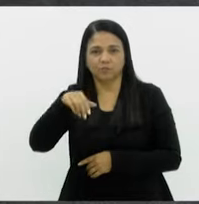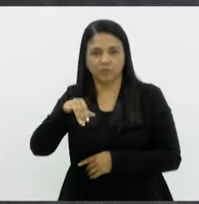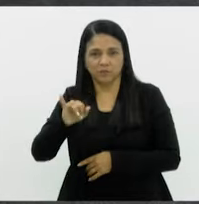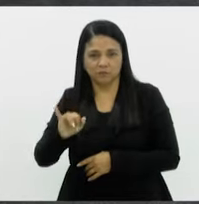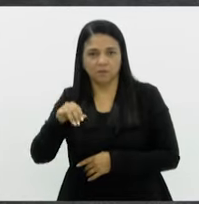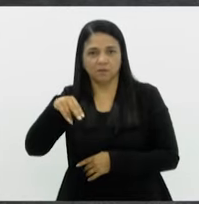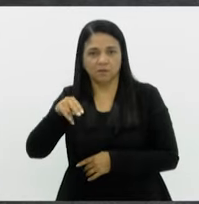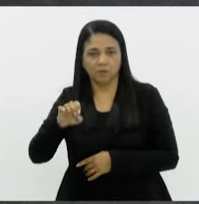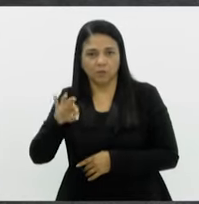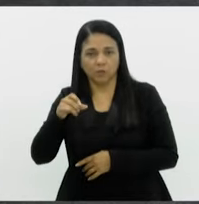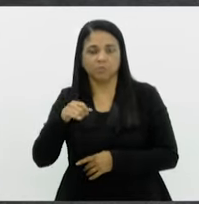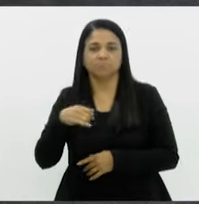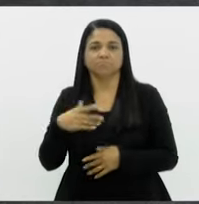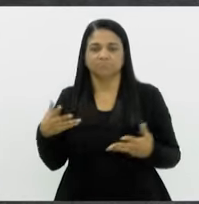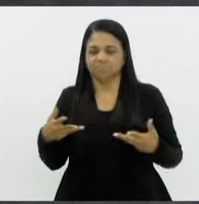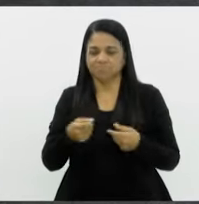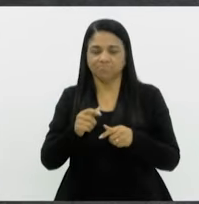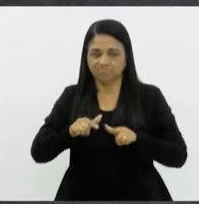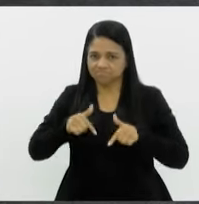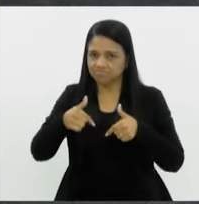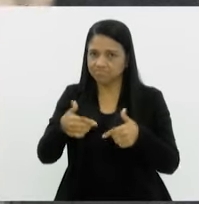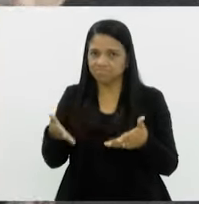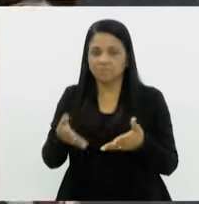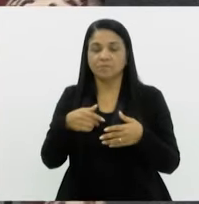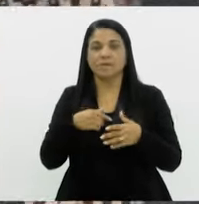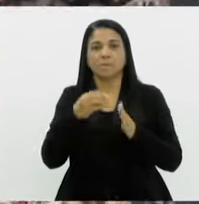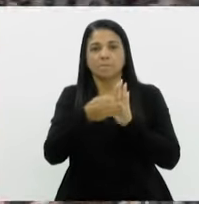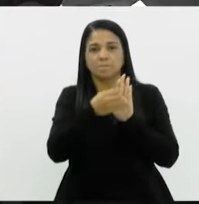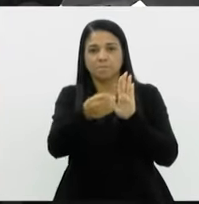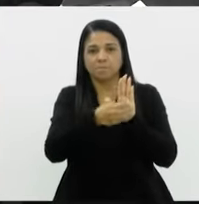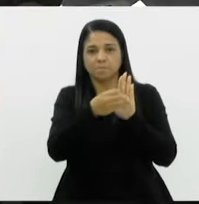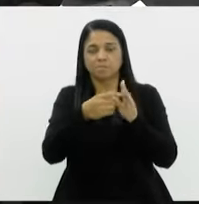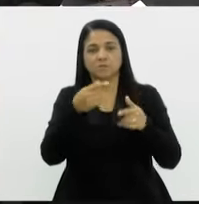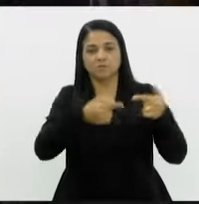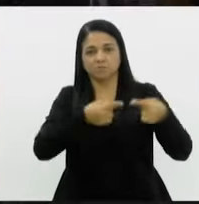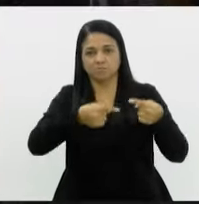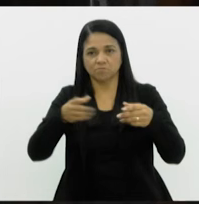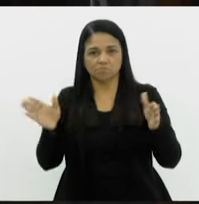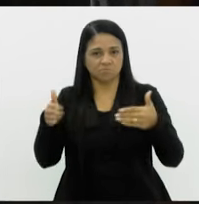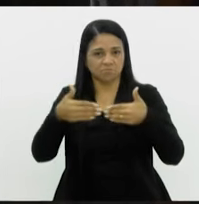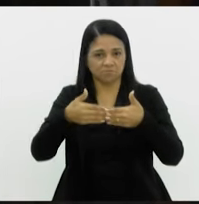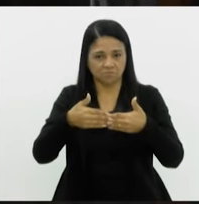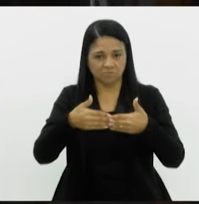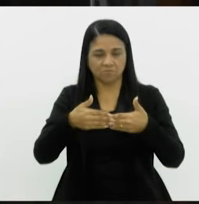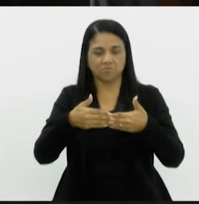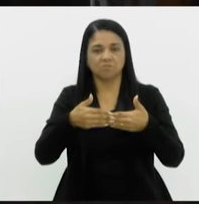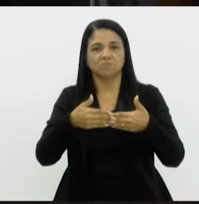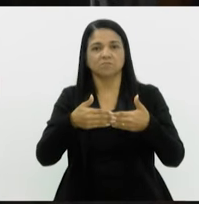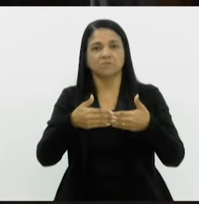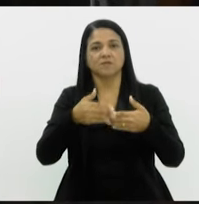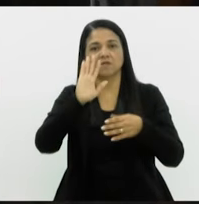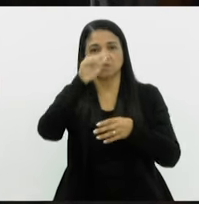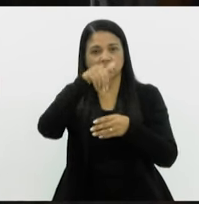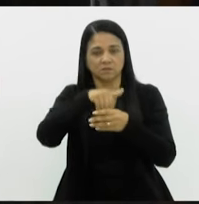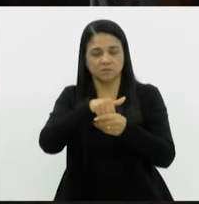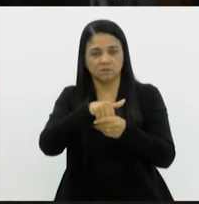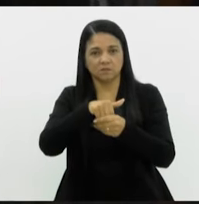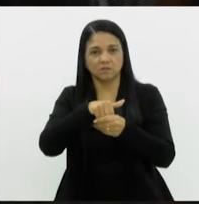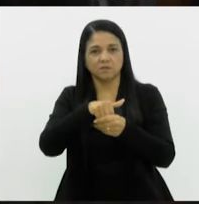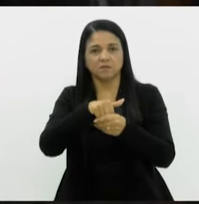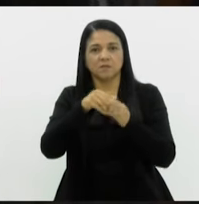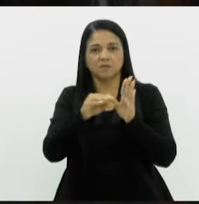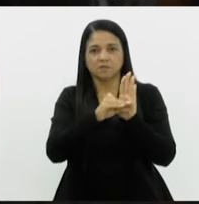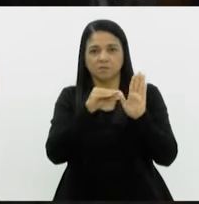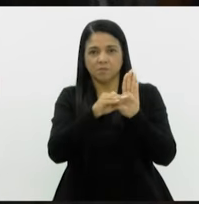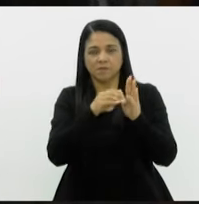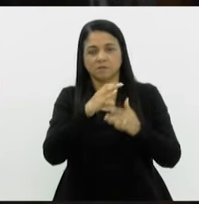pela excelente iniciativa. Com os pareceres emitidos em discussão, não havendo quem queira discutir, encerrada a discussão e votação, as